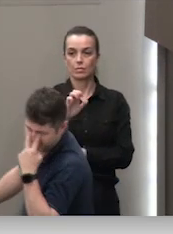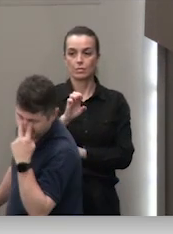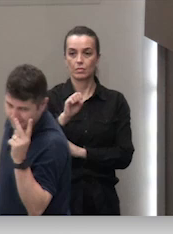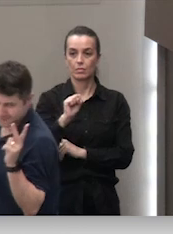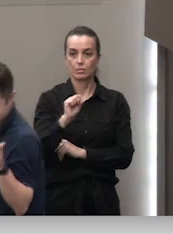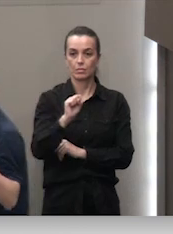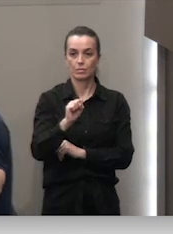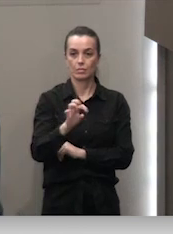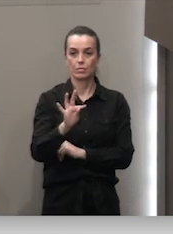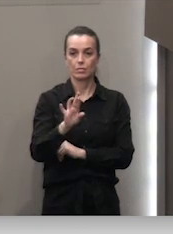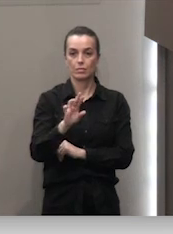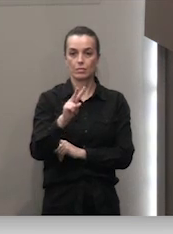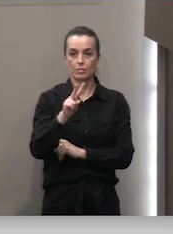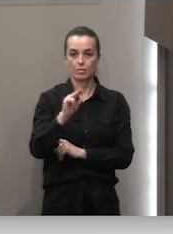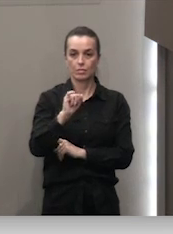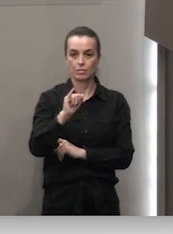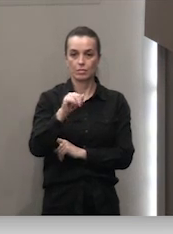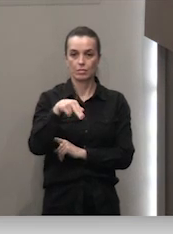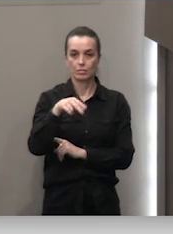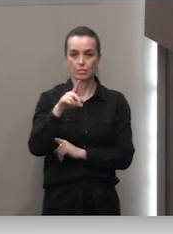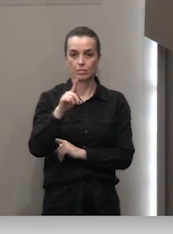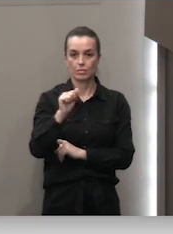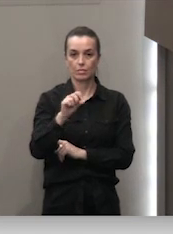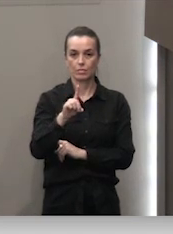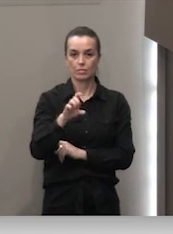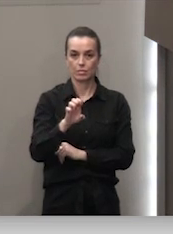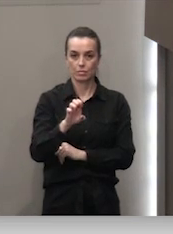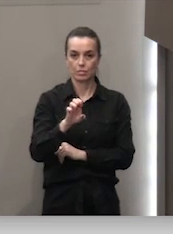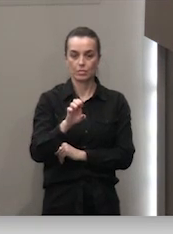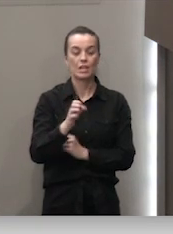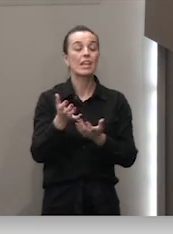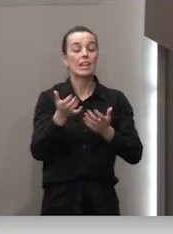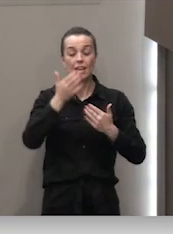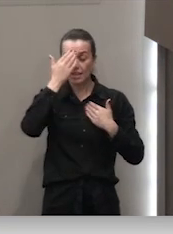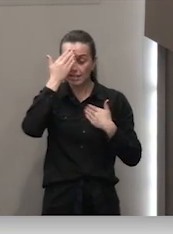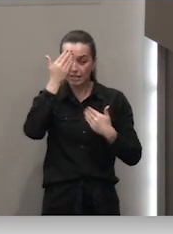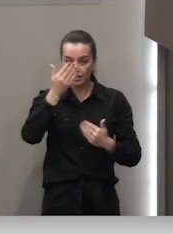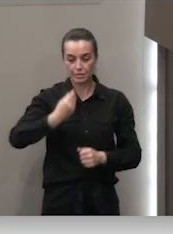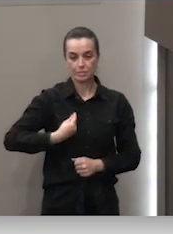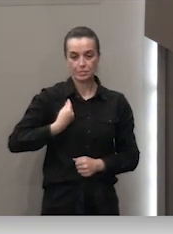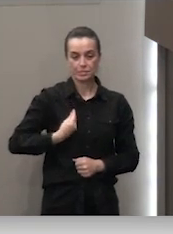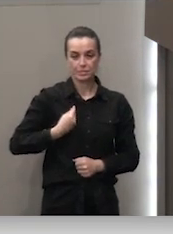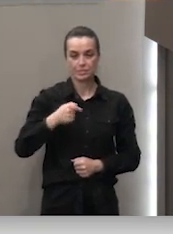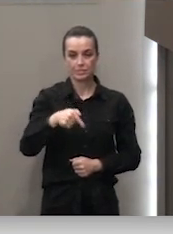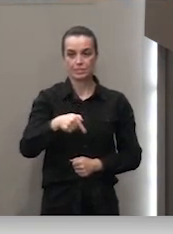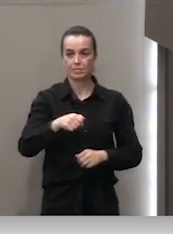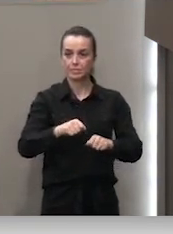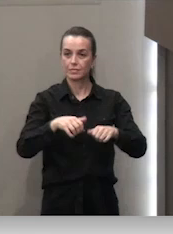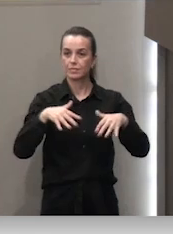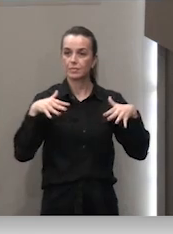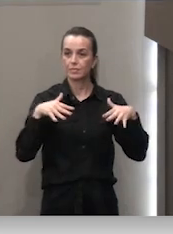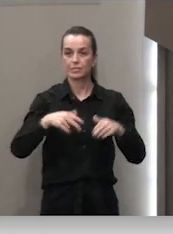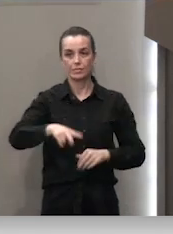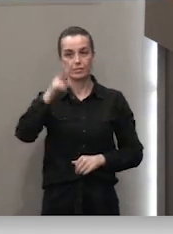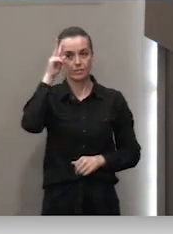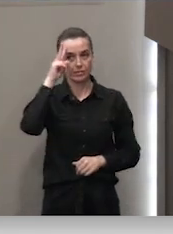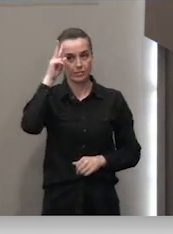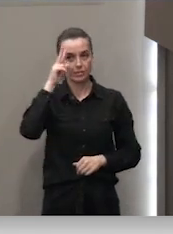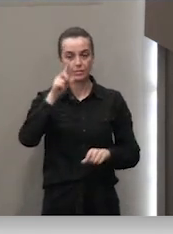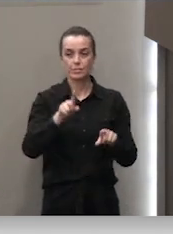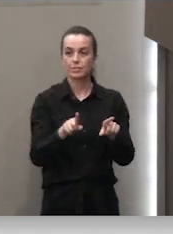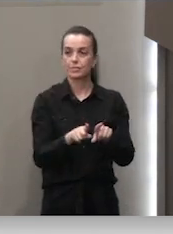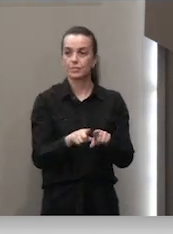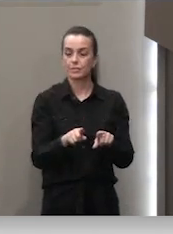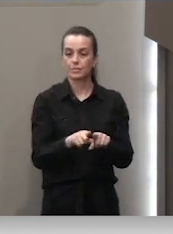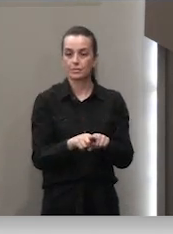de agradecer todas as presenças aqui no plenário. Lembrar também, pessoal,